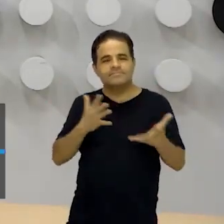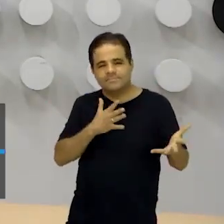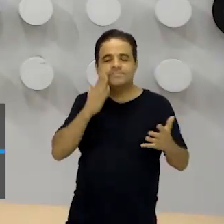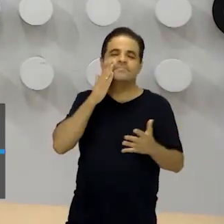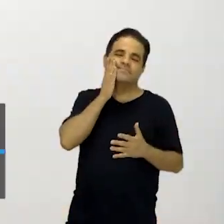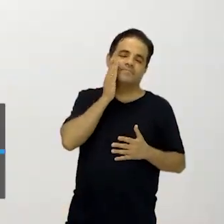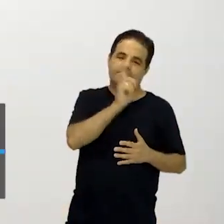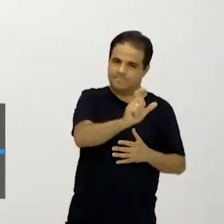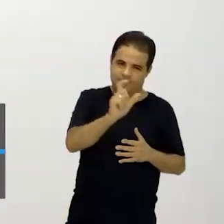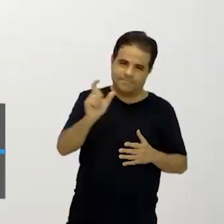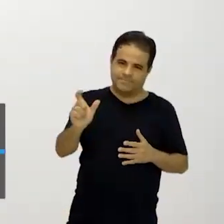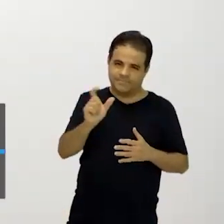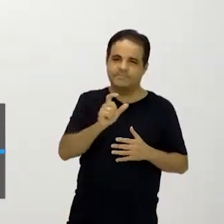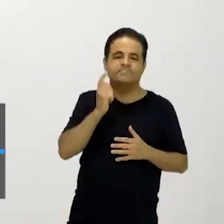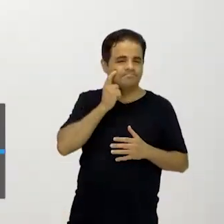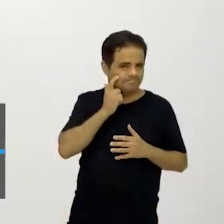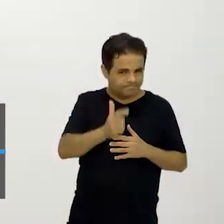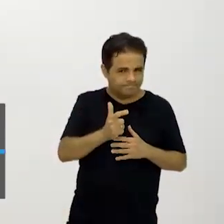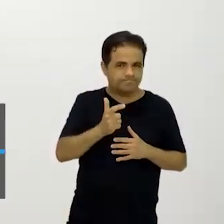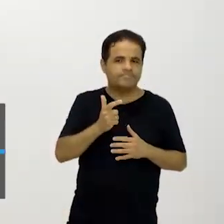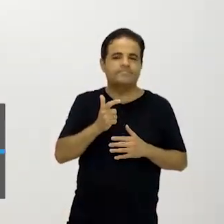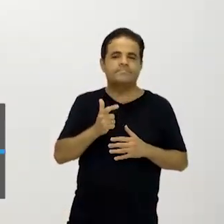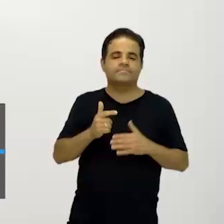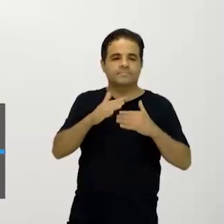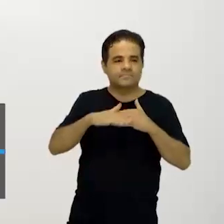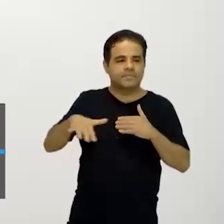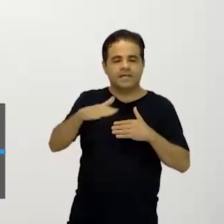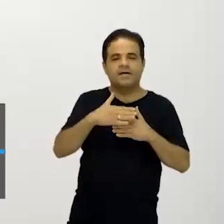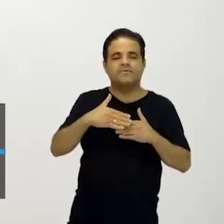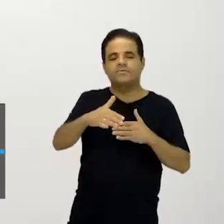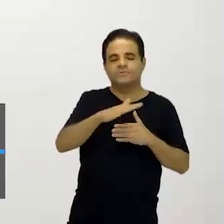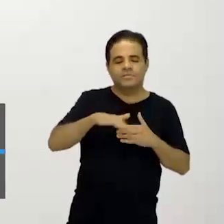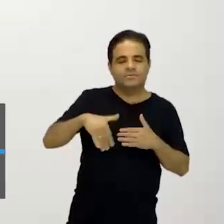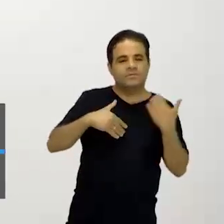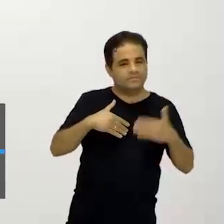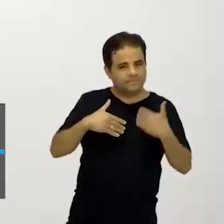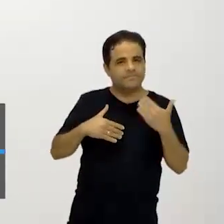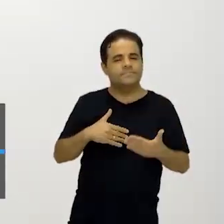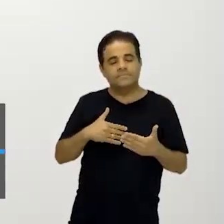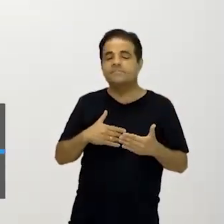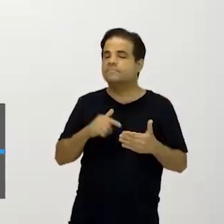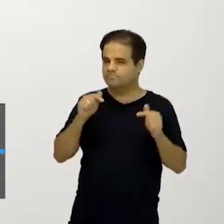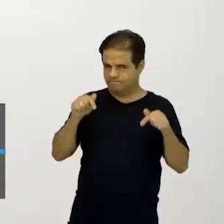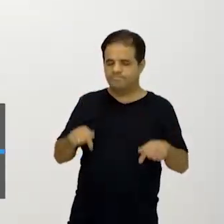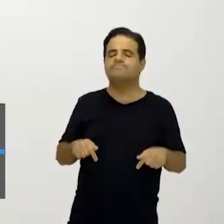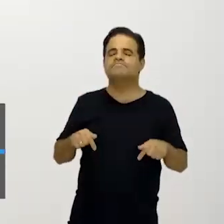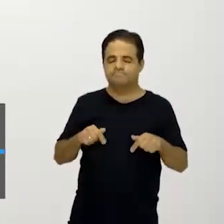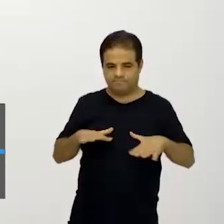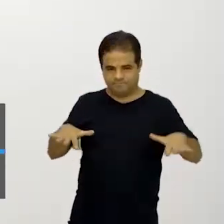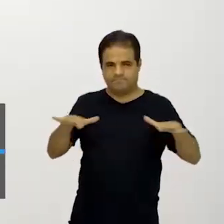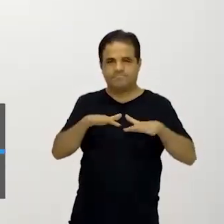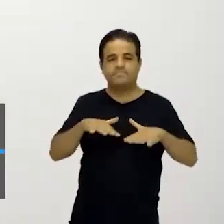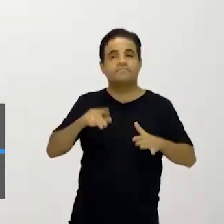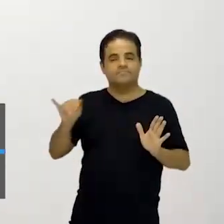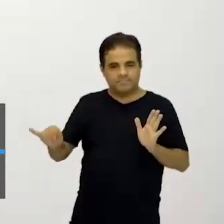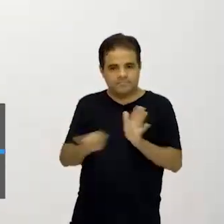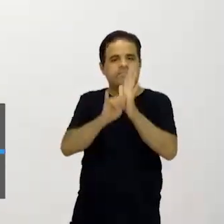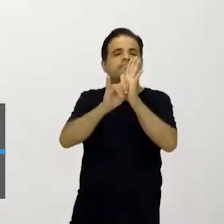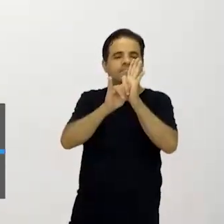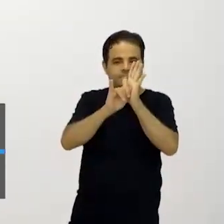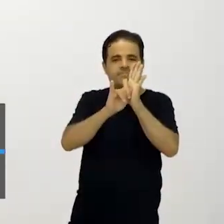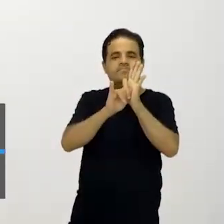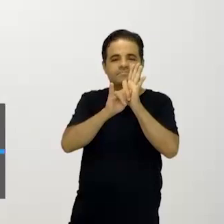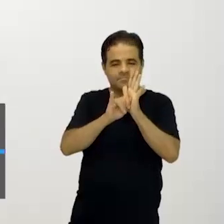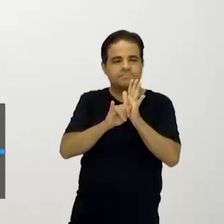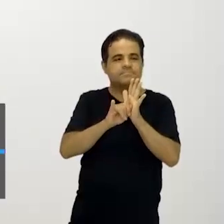palavra. Foi essa confusão. Então, assim, a busca é de nacionalidade, mas, né, dessa cultura nacional, dessa identidade, é isso que eu